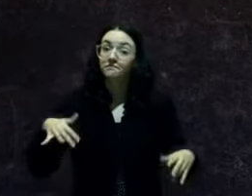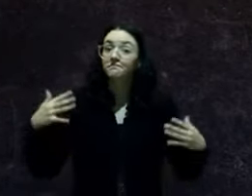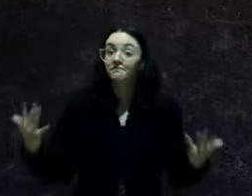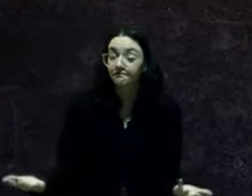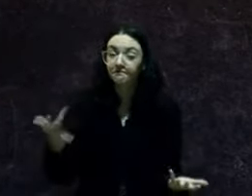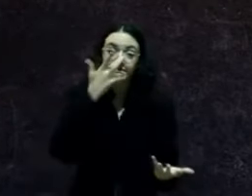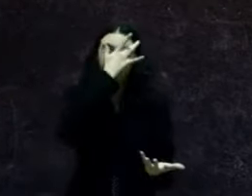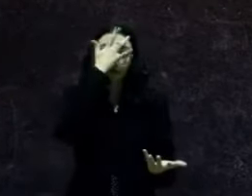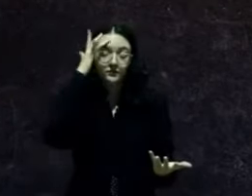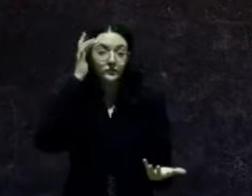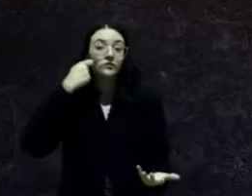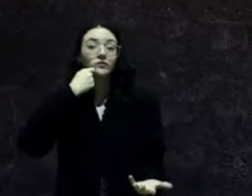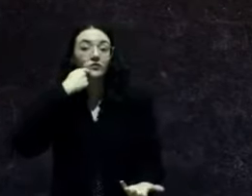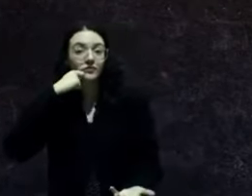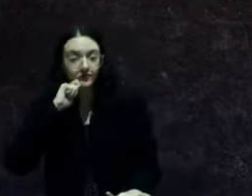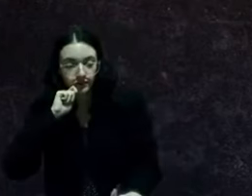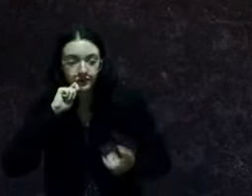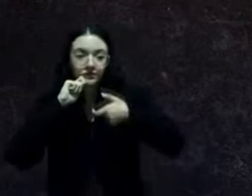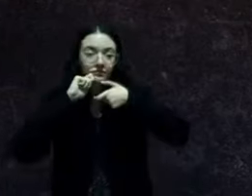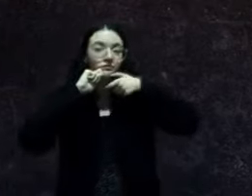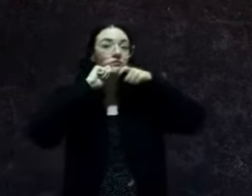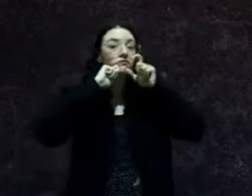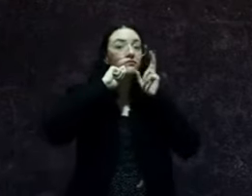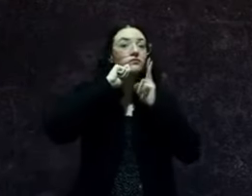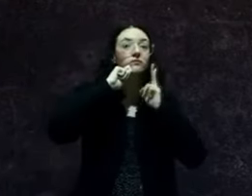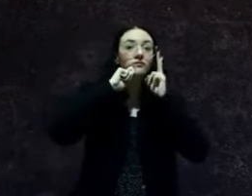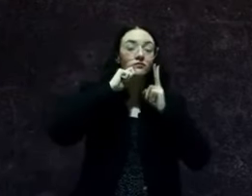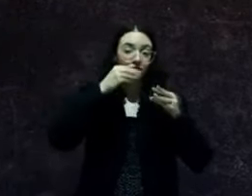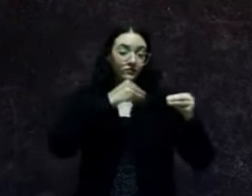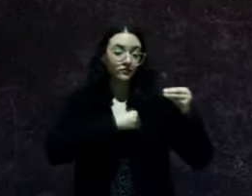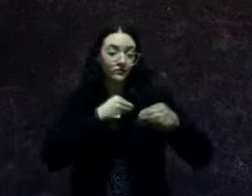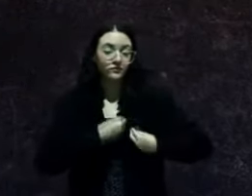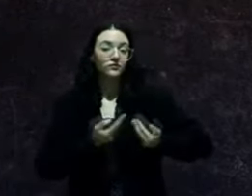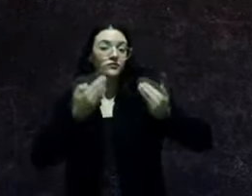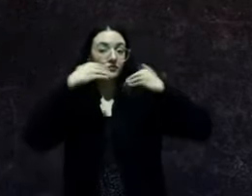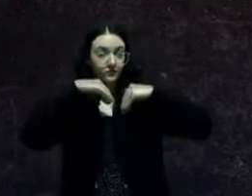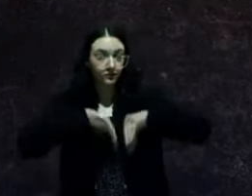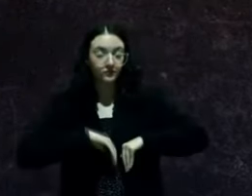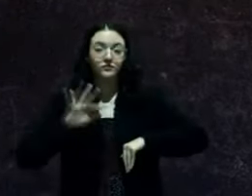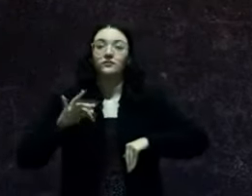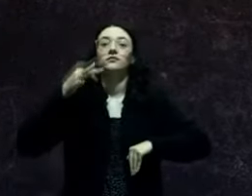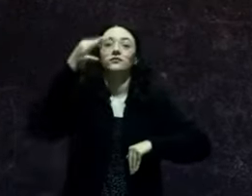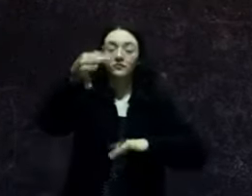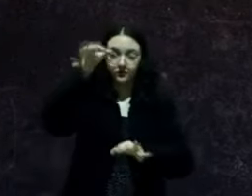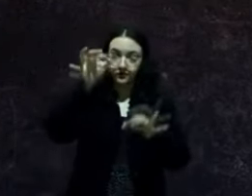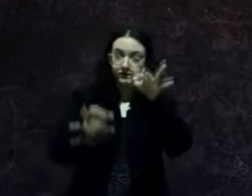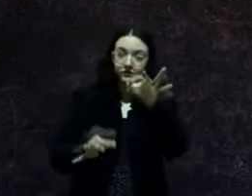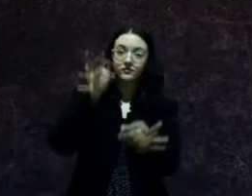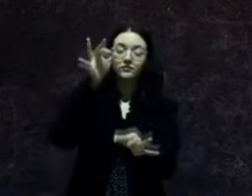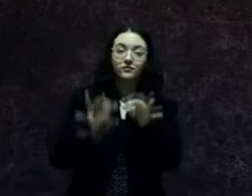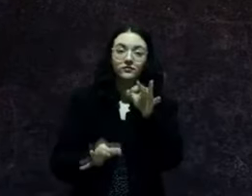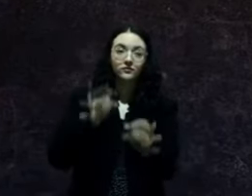aquele que comer o pão ou beber o cálice do Senhor indignamente será réu do corpo e do sangue do